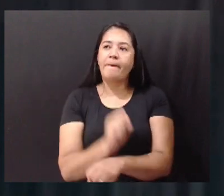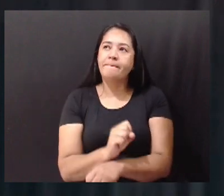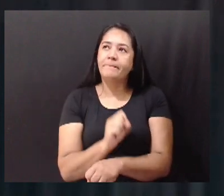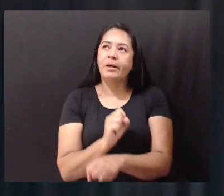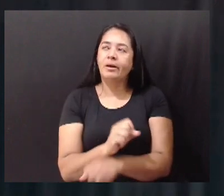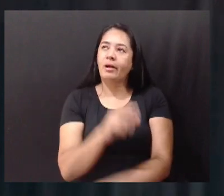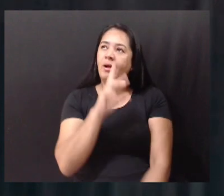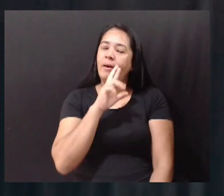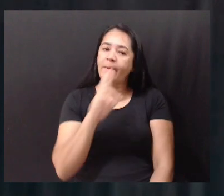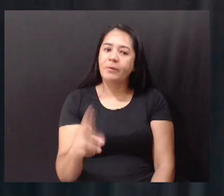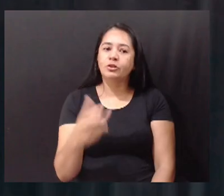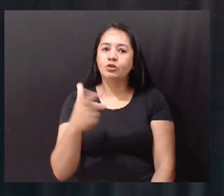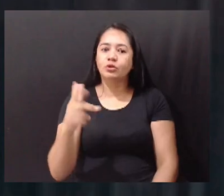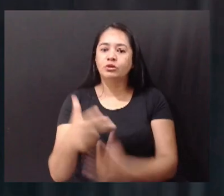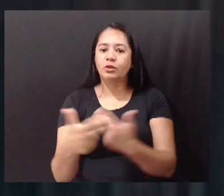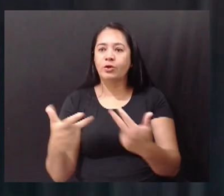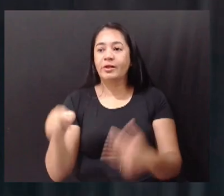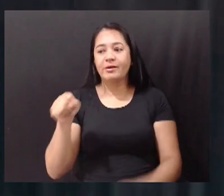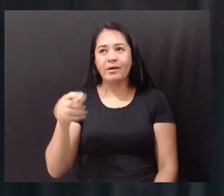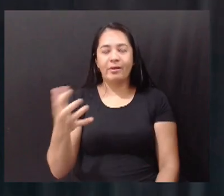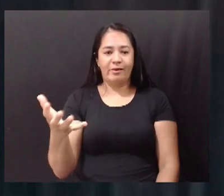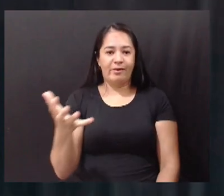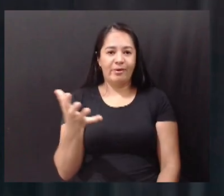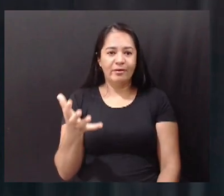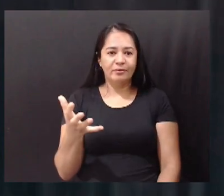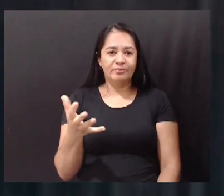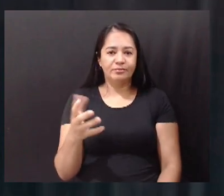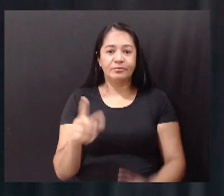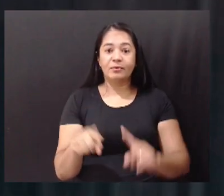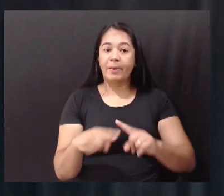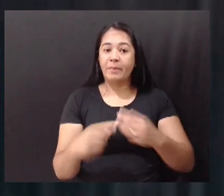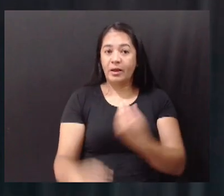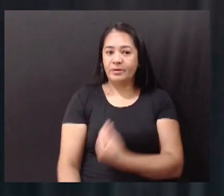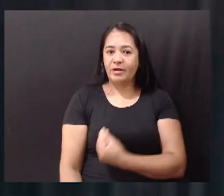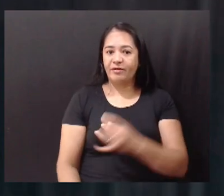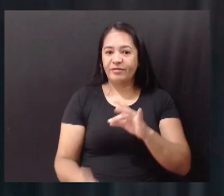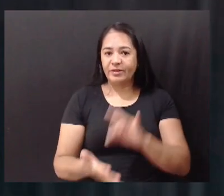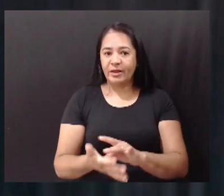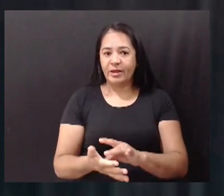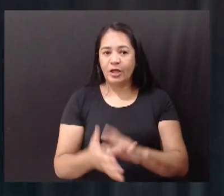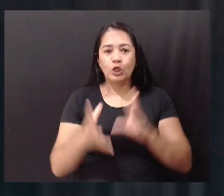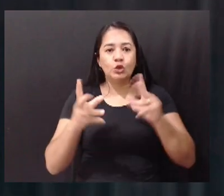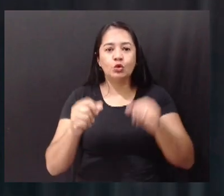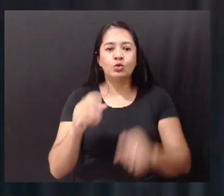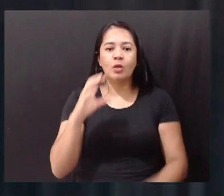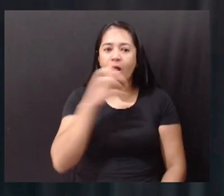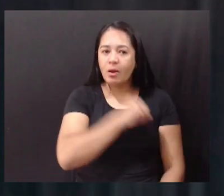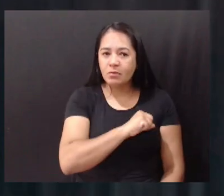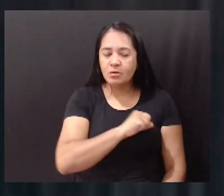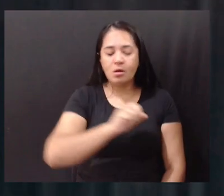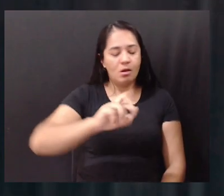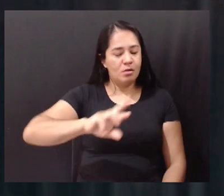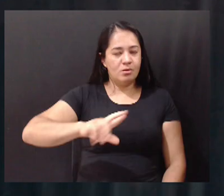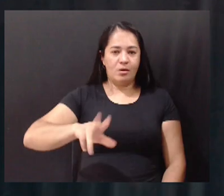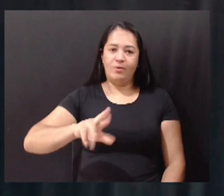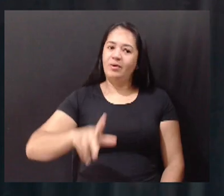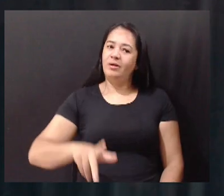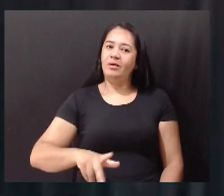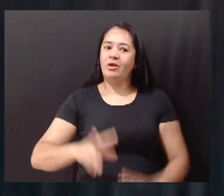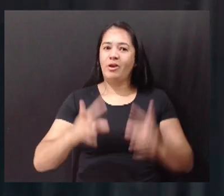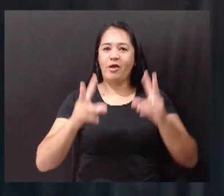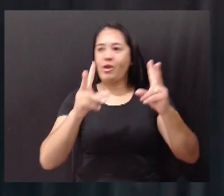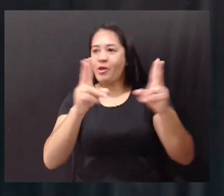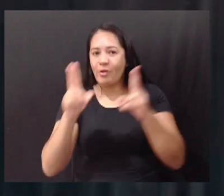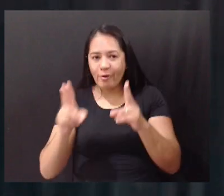outra coisa que ela deseja, né, e na vida real nem tudo é imediato quanto no mundo digital. Então a gente tem visto